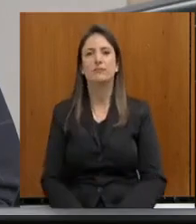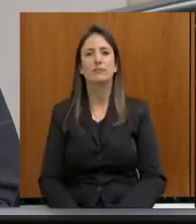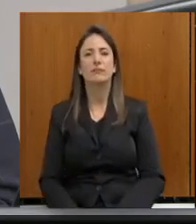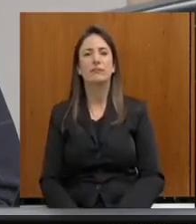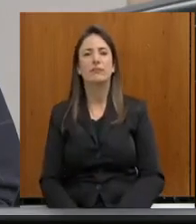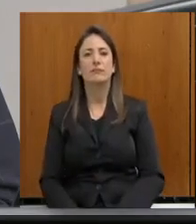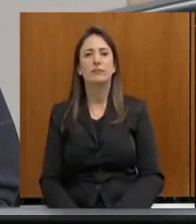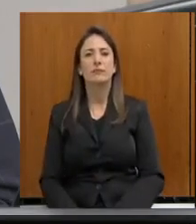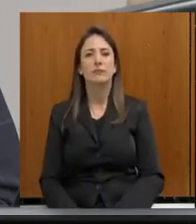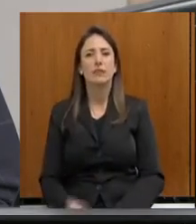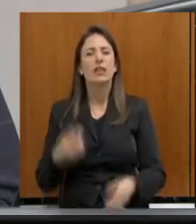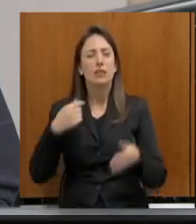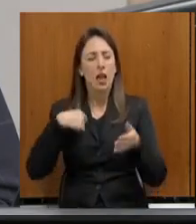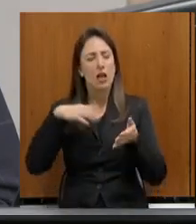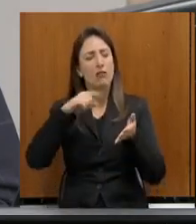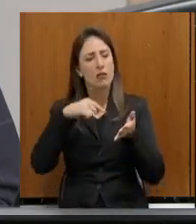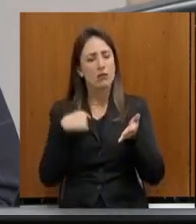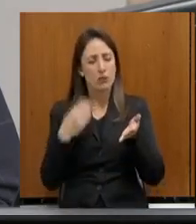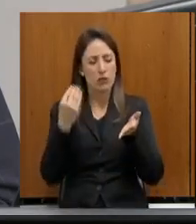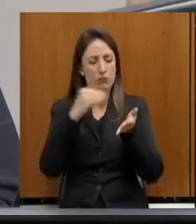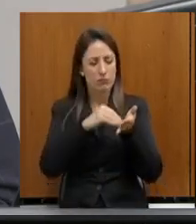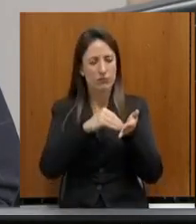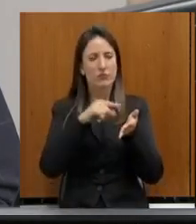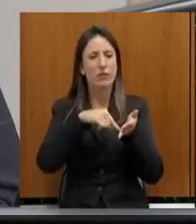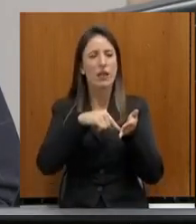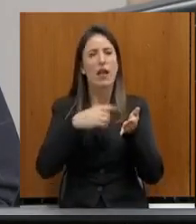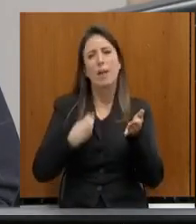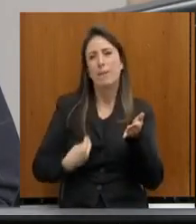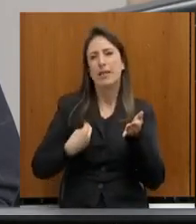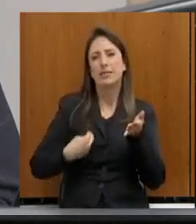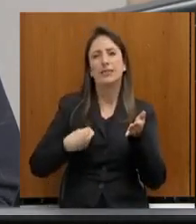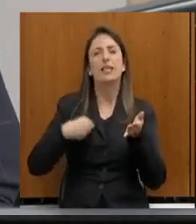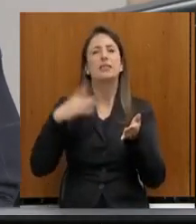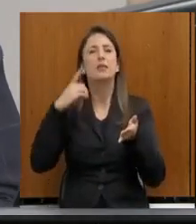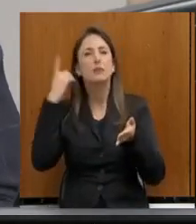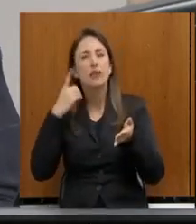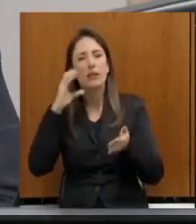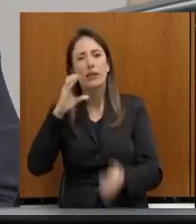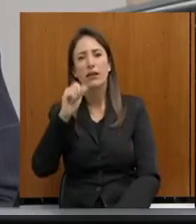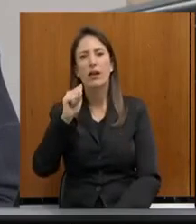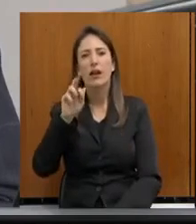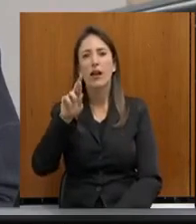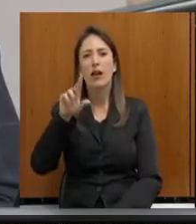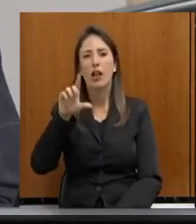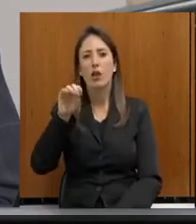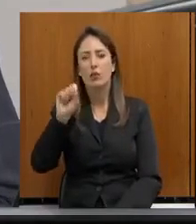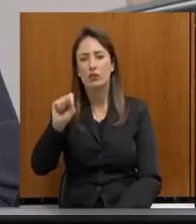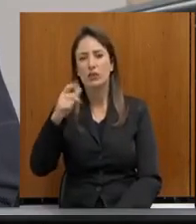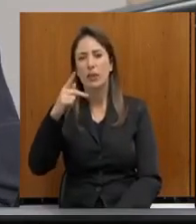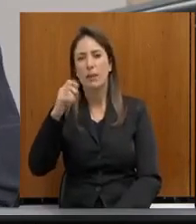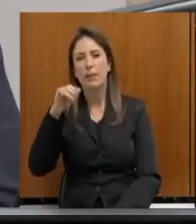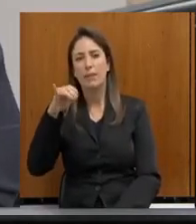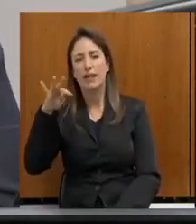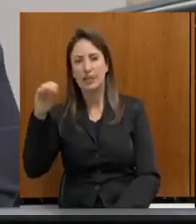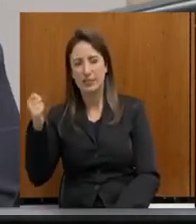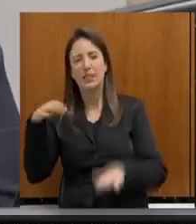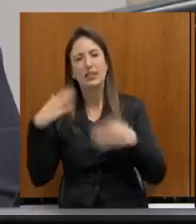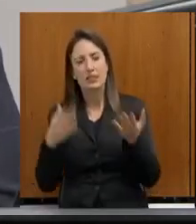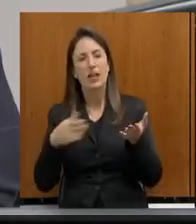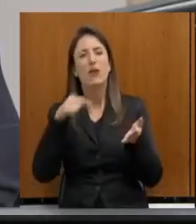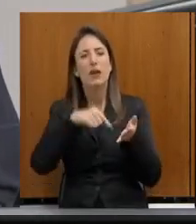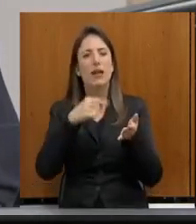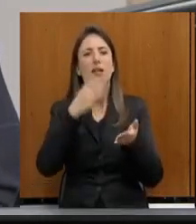a presença do ilustre deputado Carlos Pimenta ainda nessa reunião então estão aprovado os